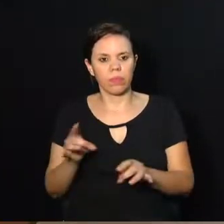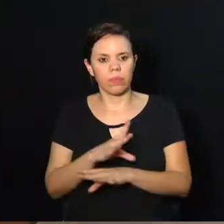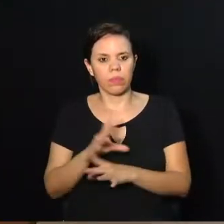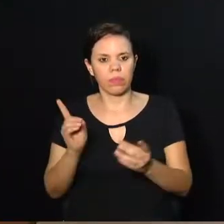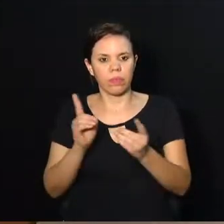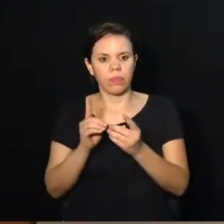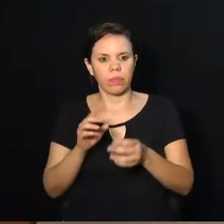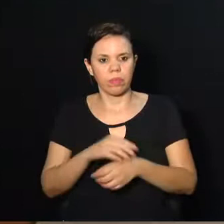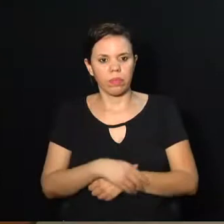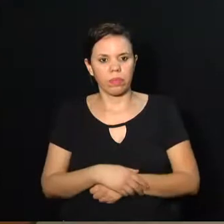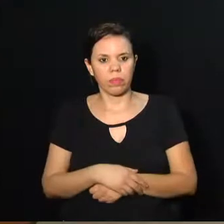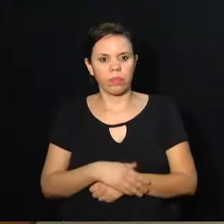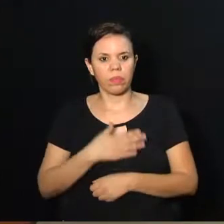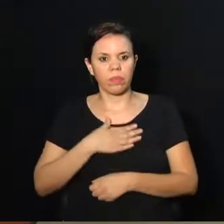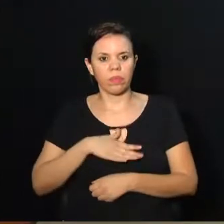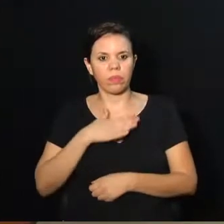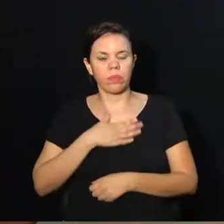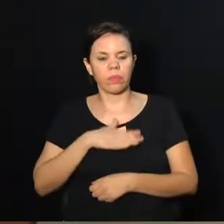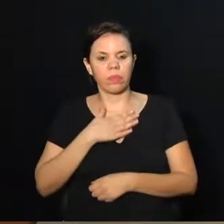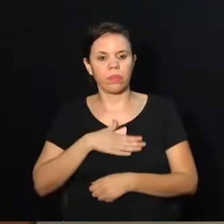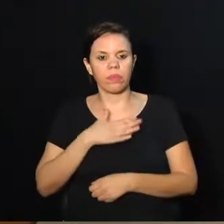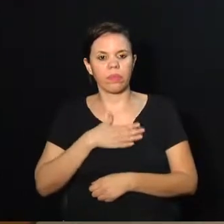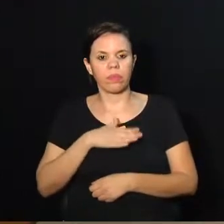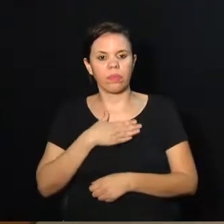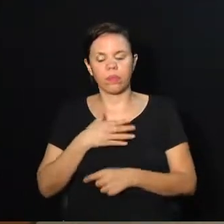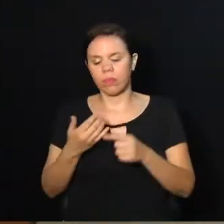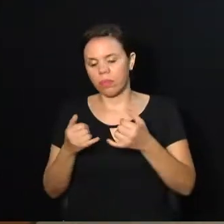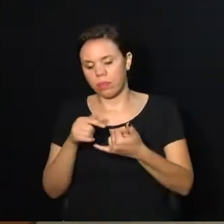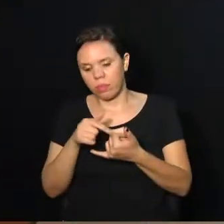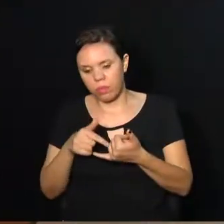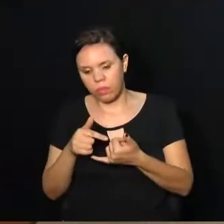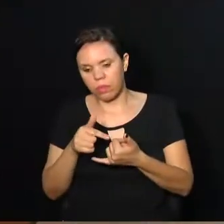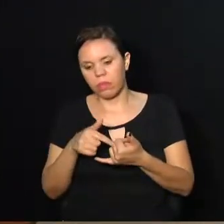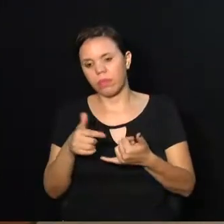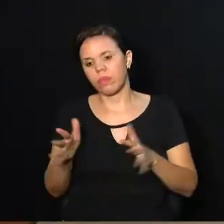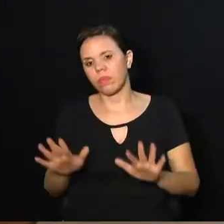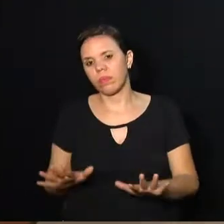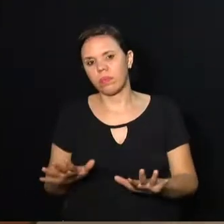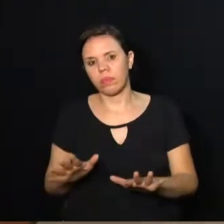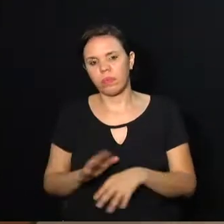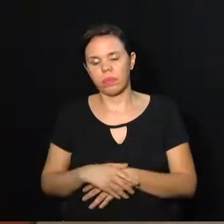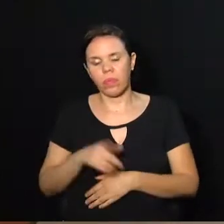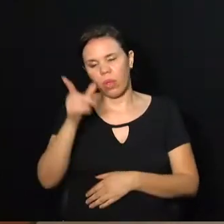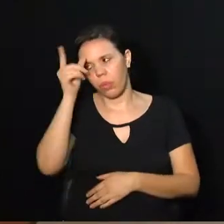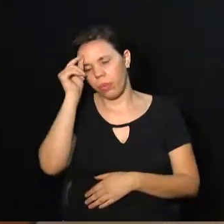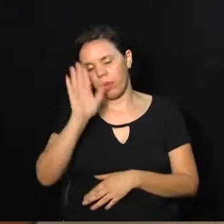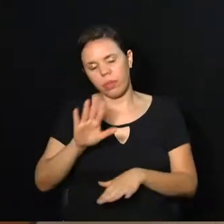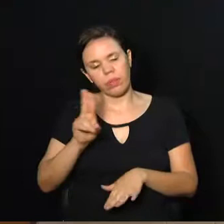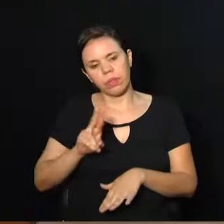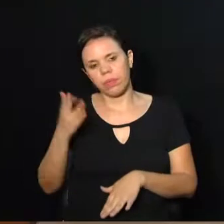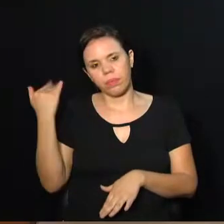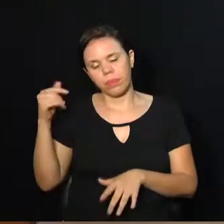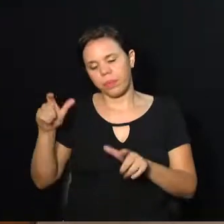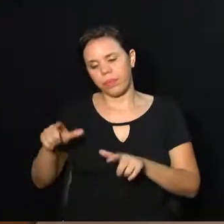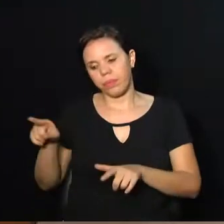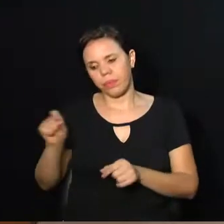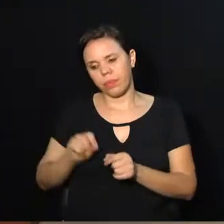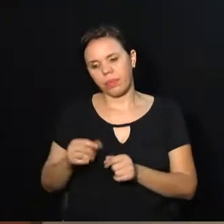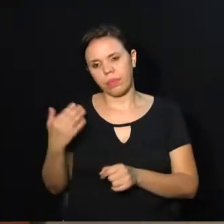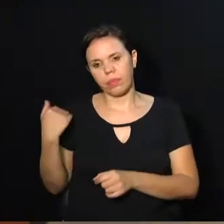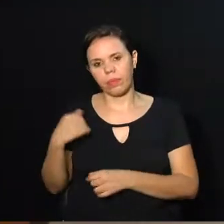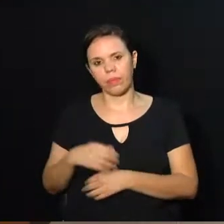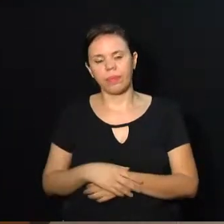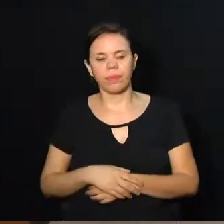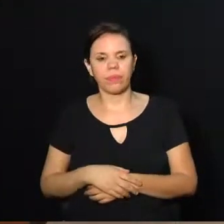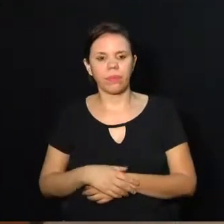atendimento para descansar, para mexer no celular. Então, elas não utilizavam desse espaço, né?